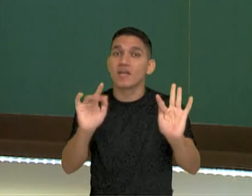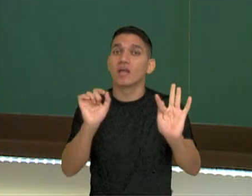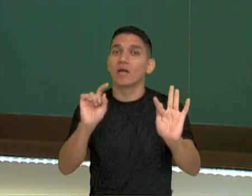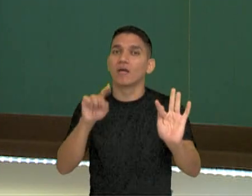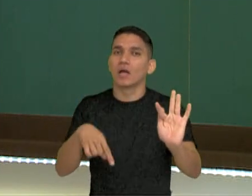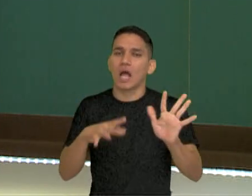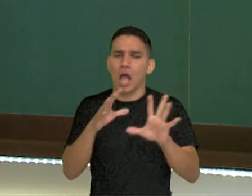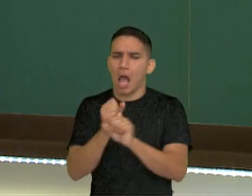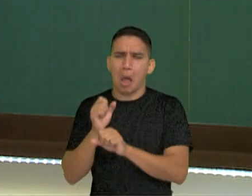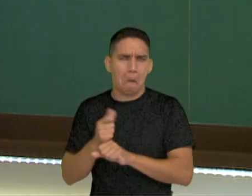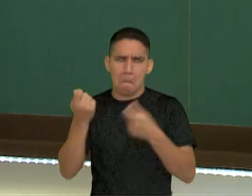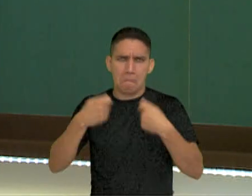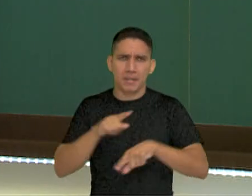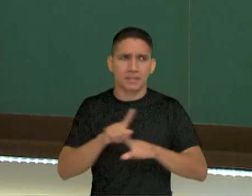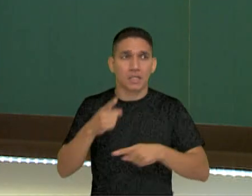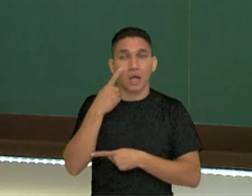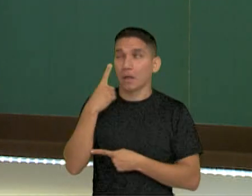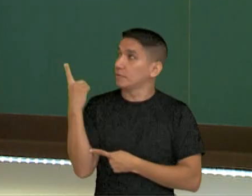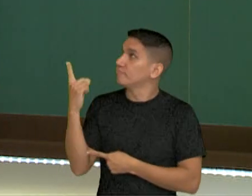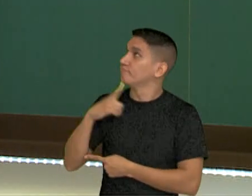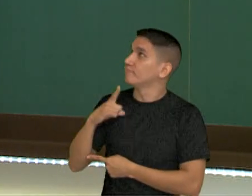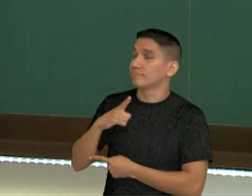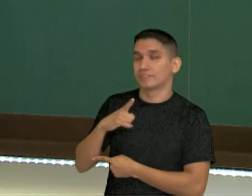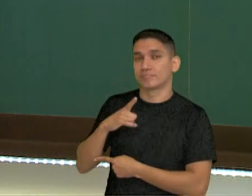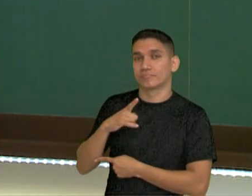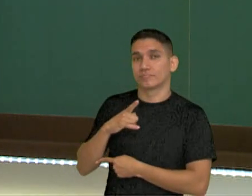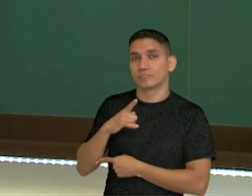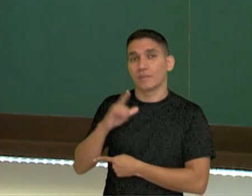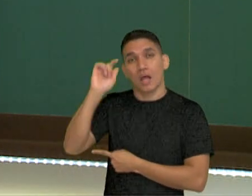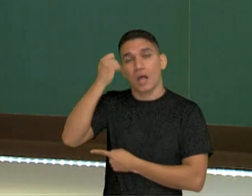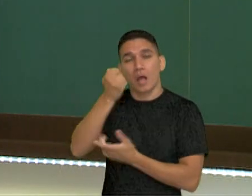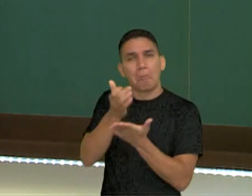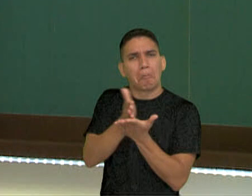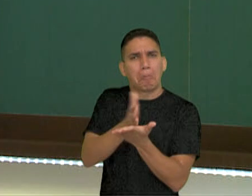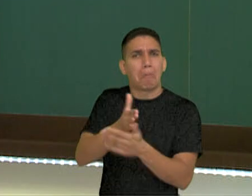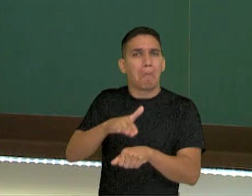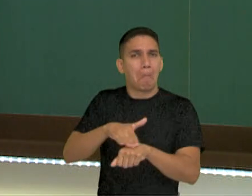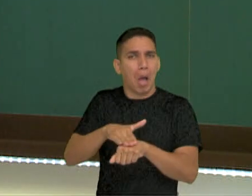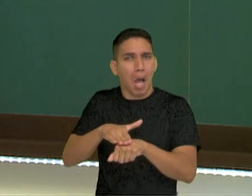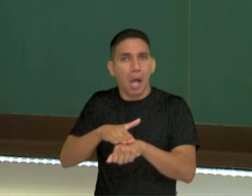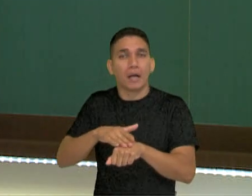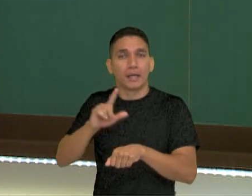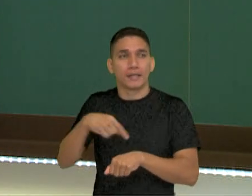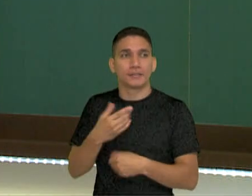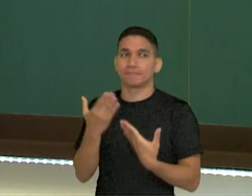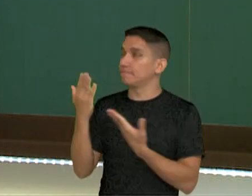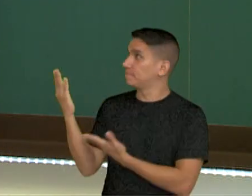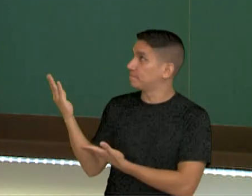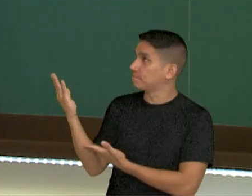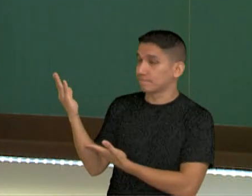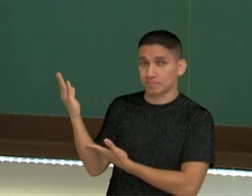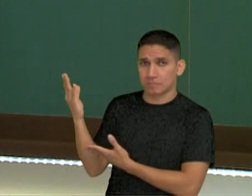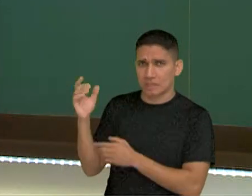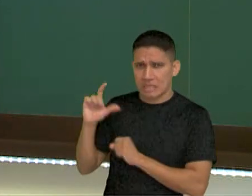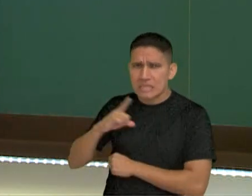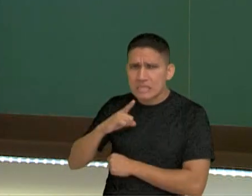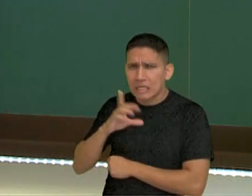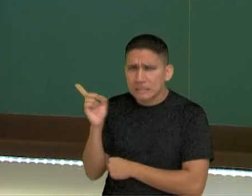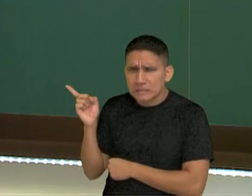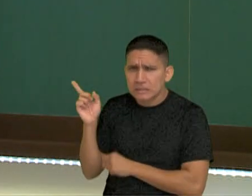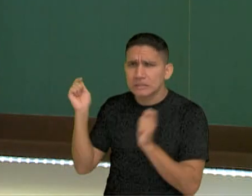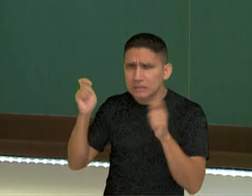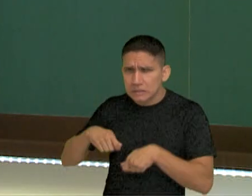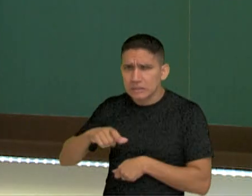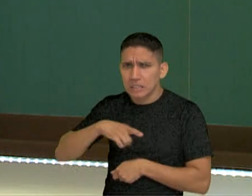calcular. Então, veja só, eu posso ter mulato médio se for Nzão, Nzinho, Bzão, Bzinho. Eu tenho essa possibilidade?